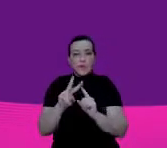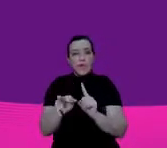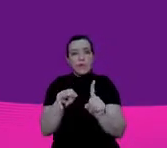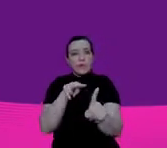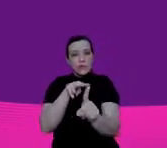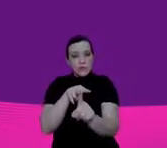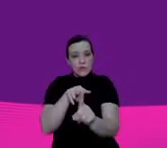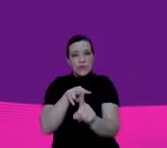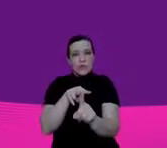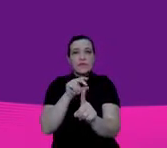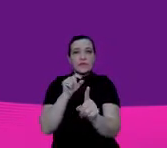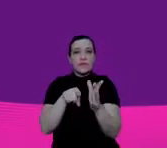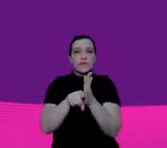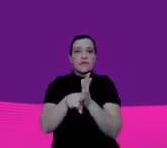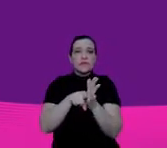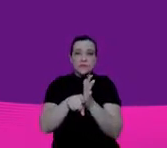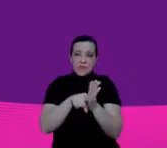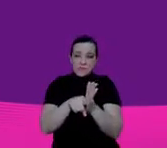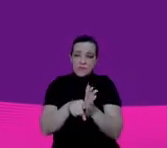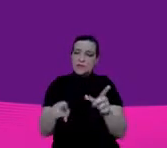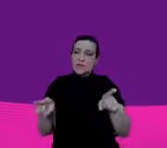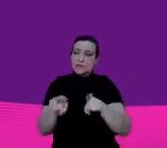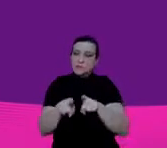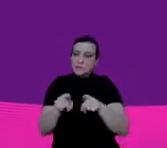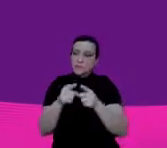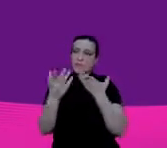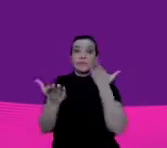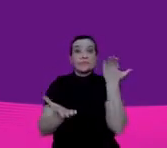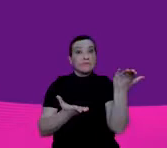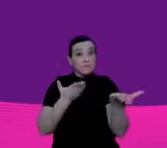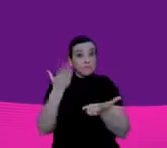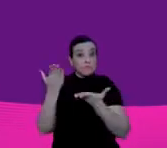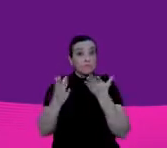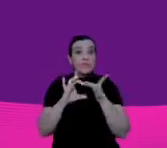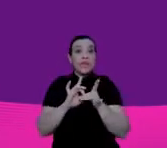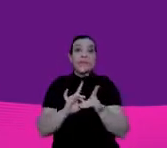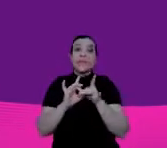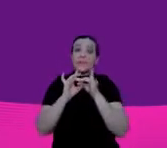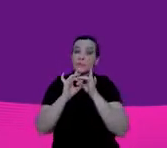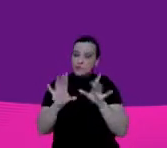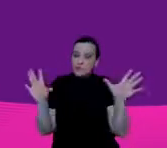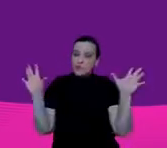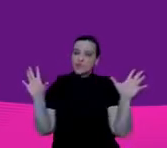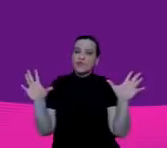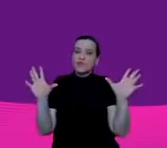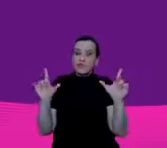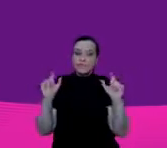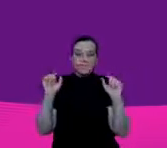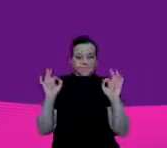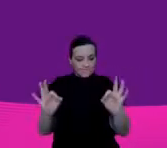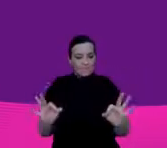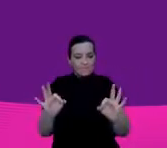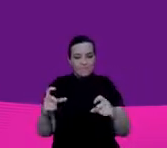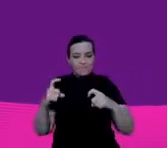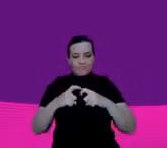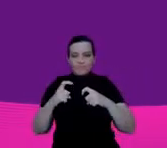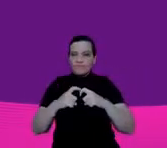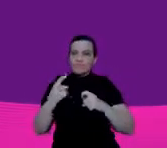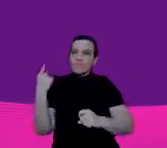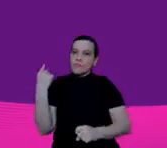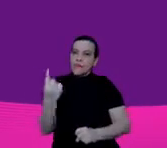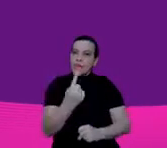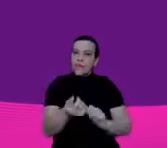prognóstico quanto de um tratamento, da gente permitir um tratamento clínico realmente individualizado.